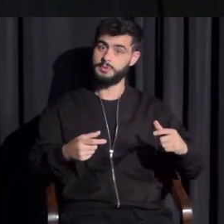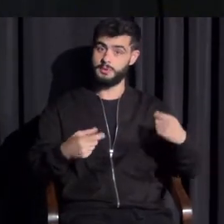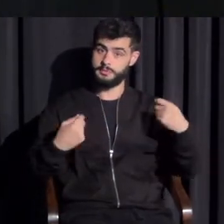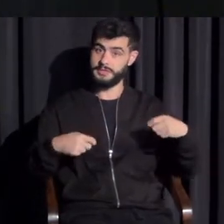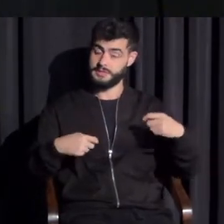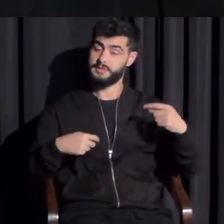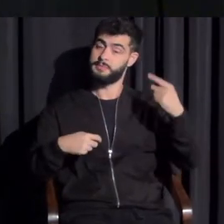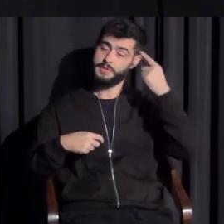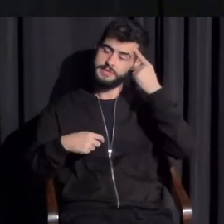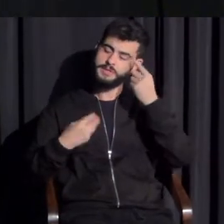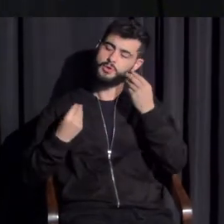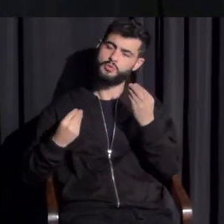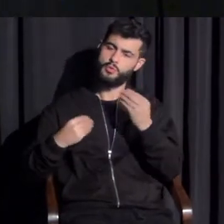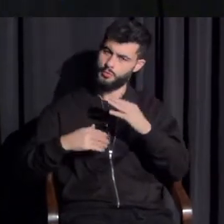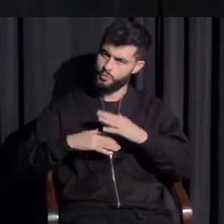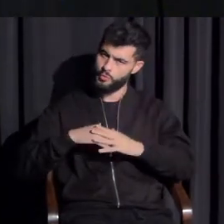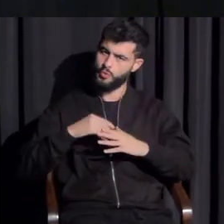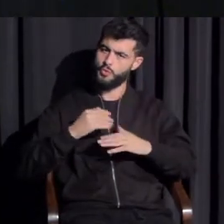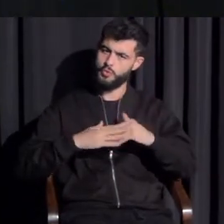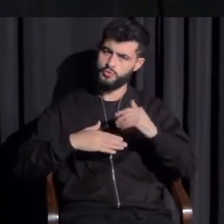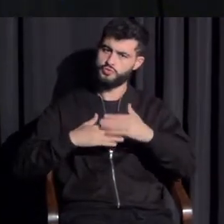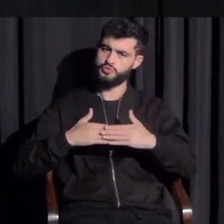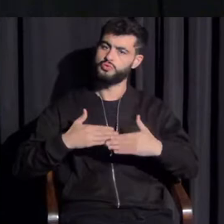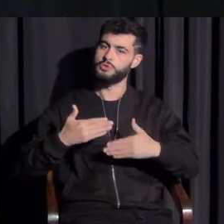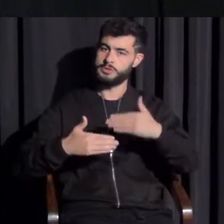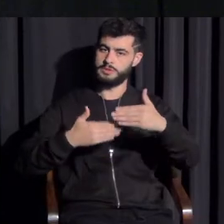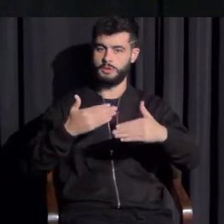de construção que aí sim é nosso, de